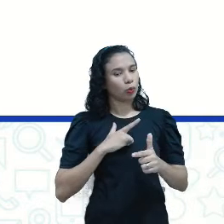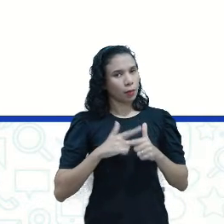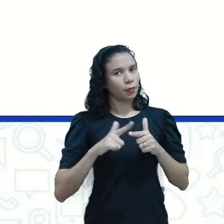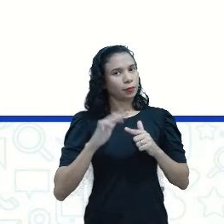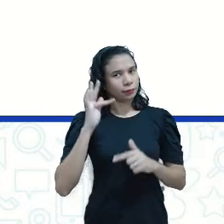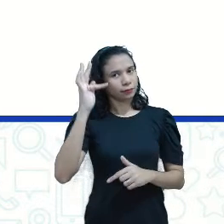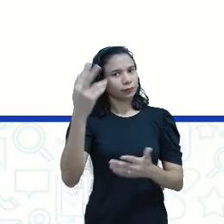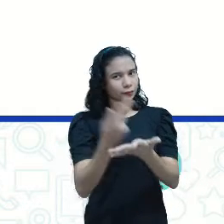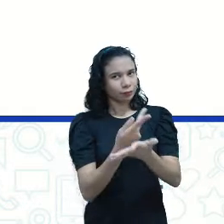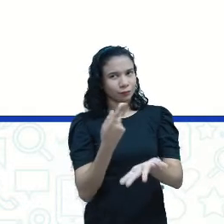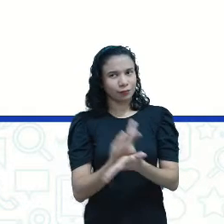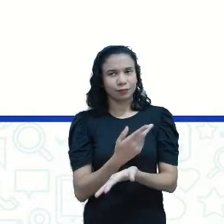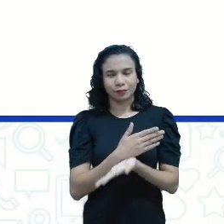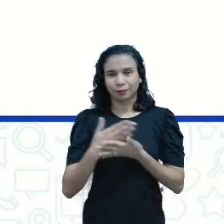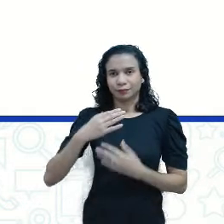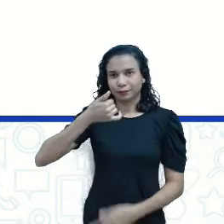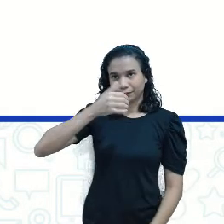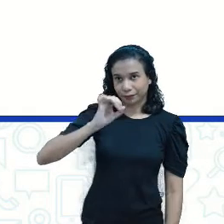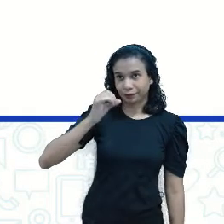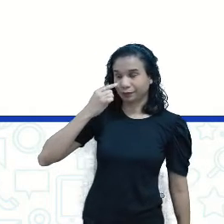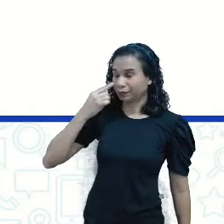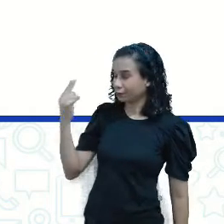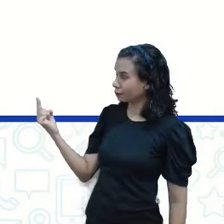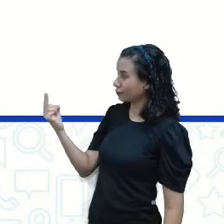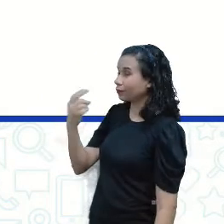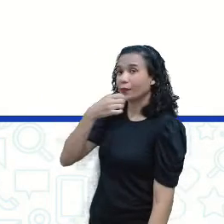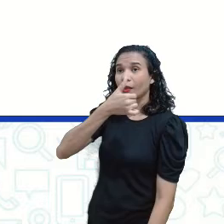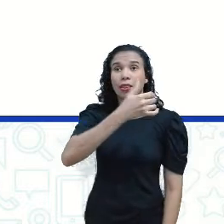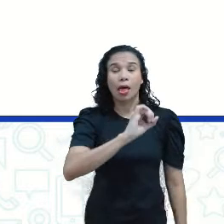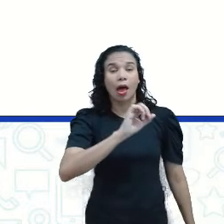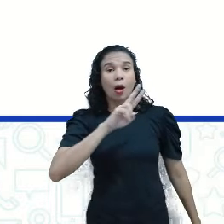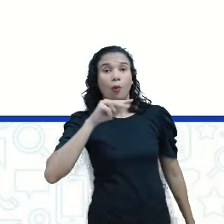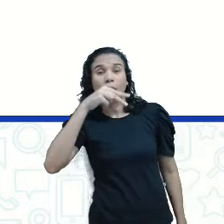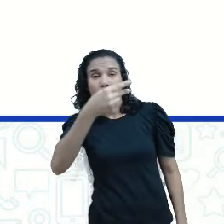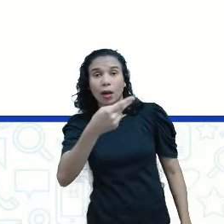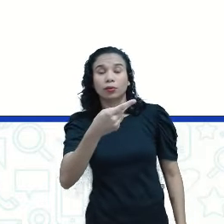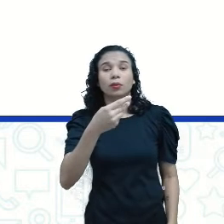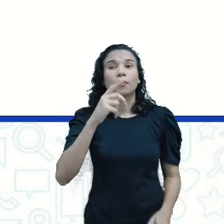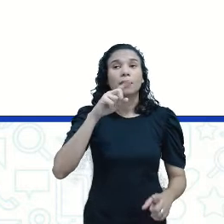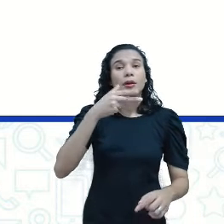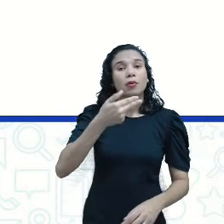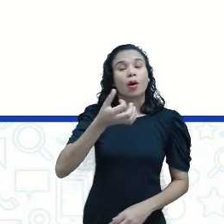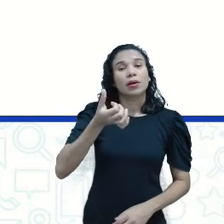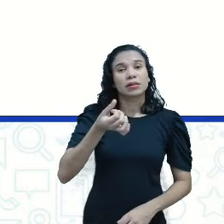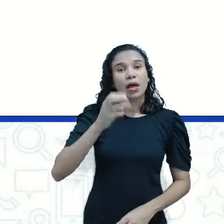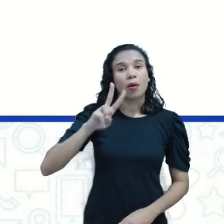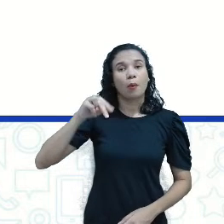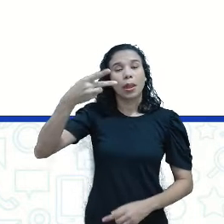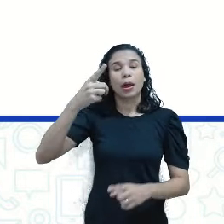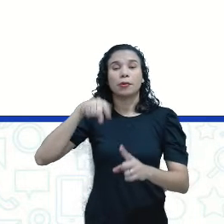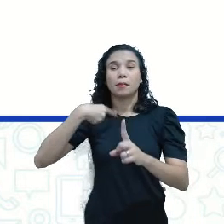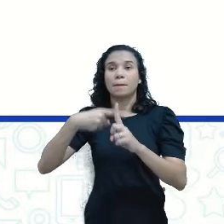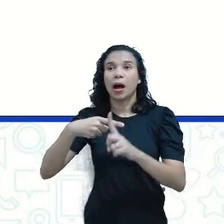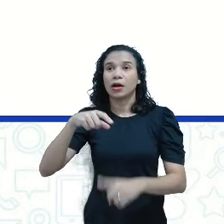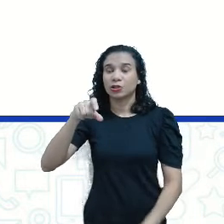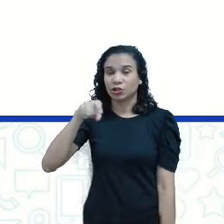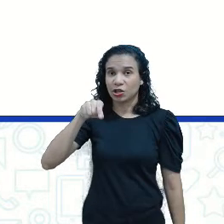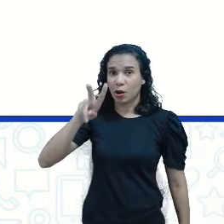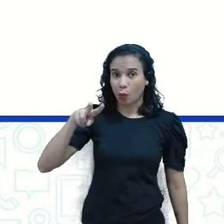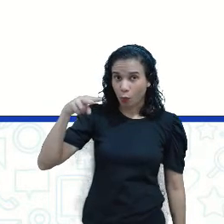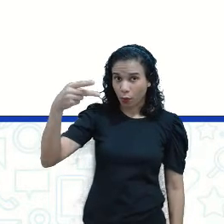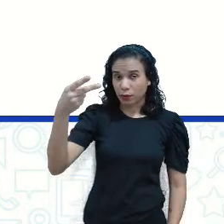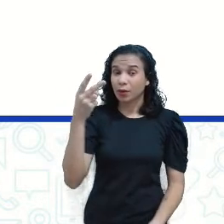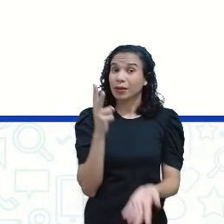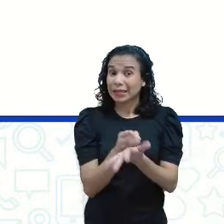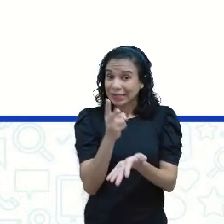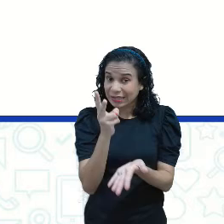tá bom? Então, vou começar com 10. Então, vai ser 10 ao quadrado igual a 6 ao quadrado mais x ao quadrado. Sempre começa